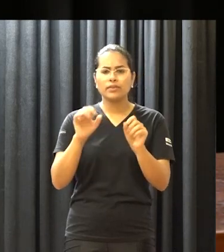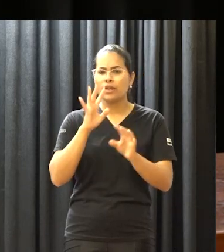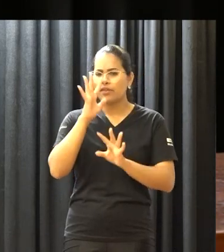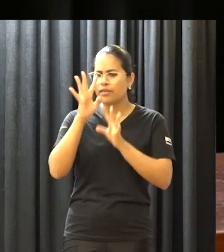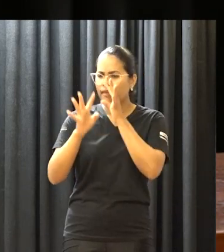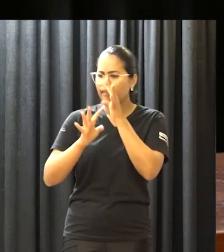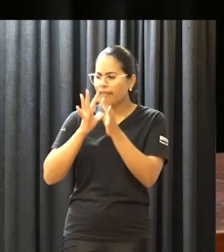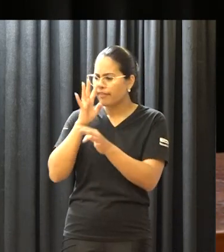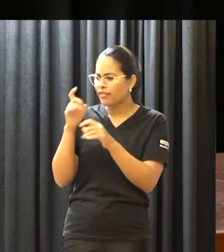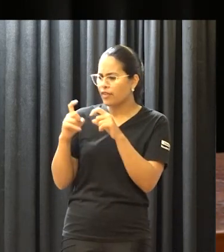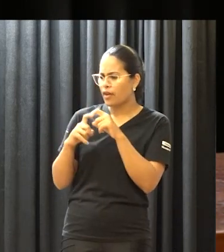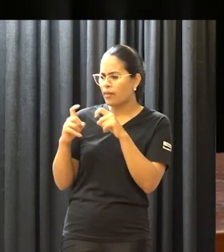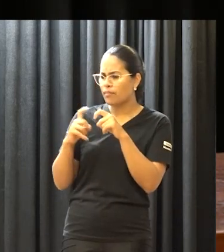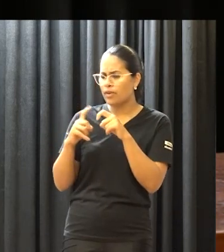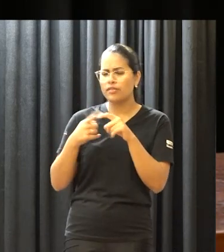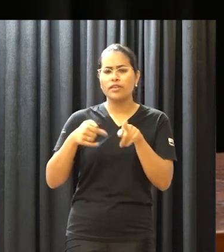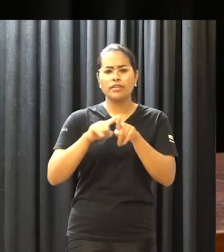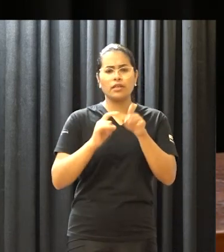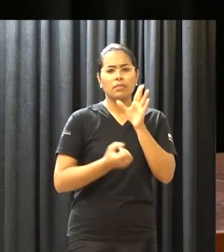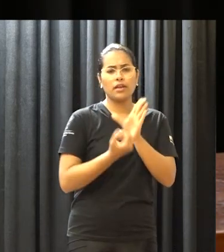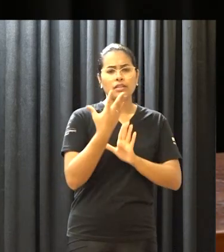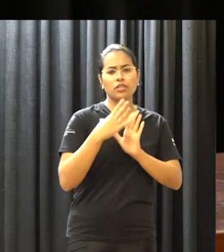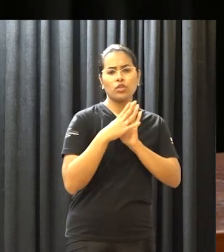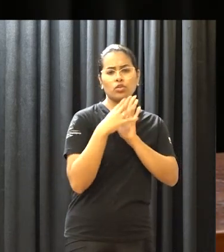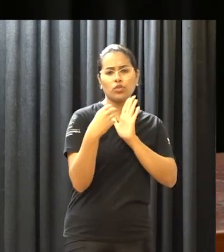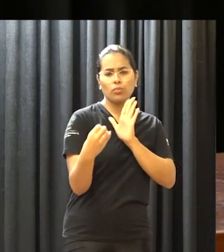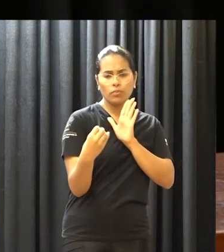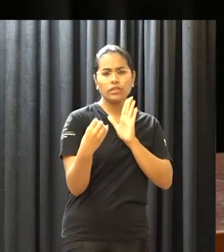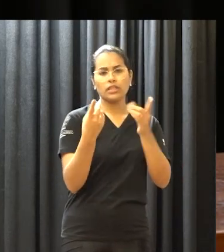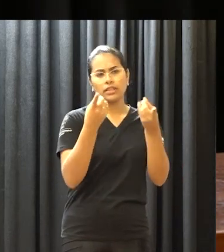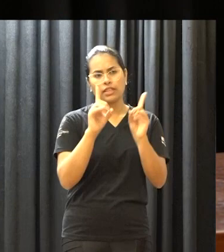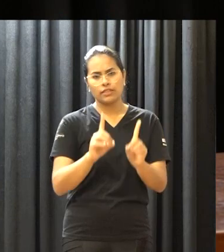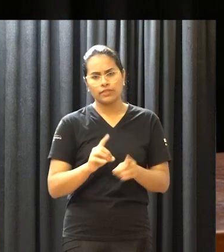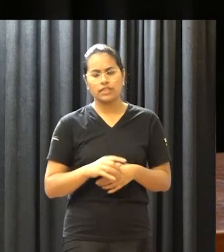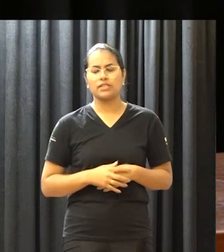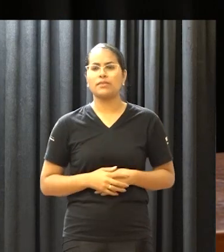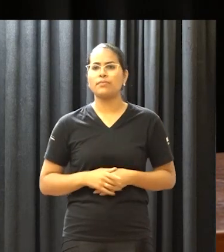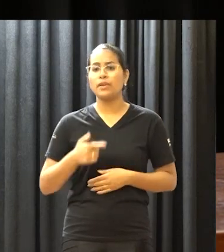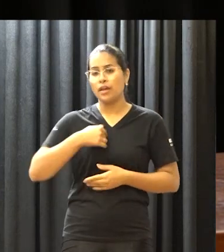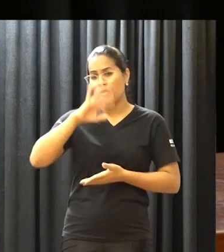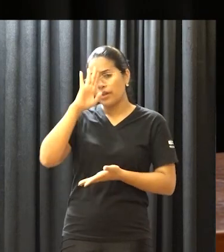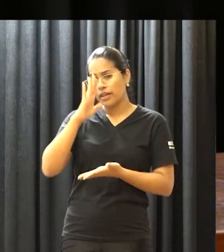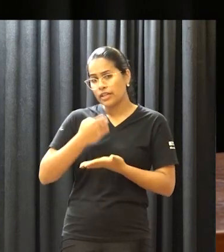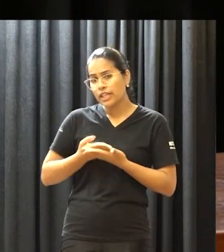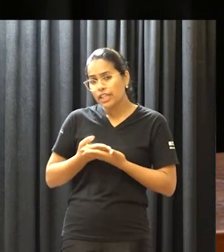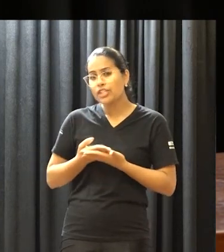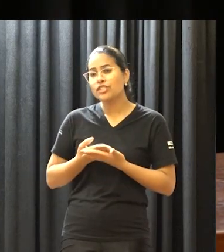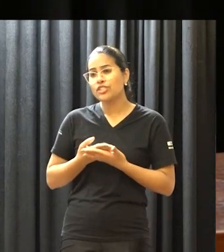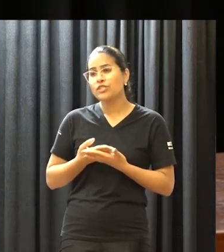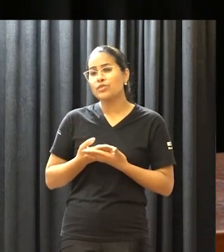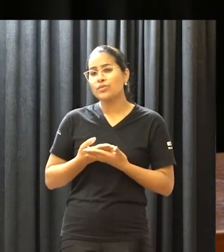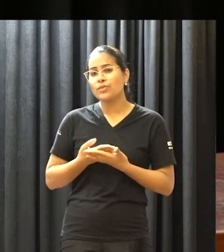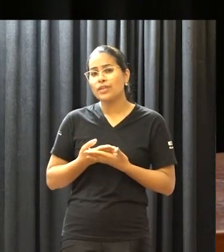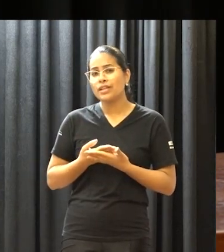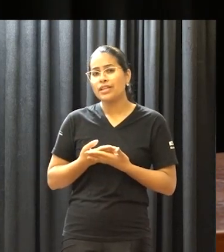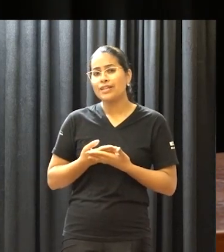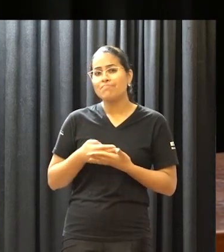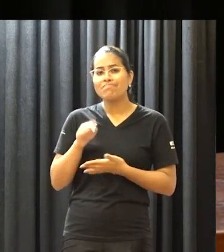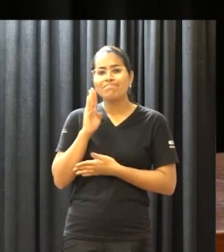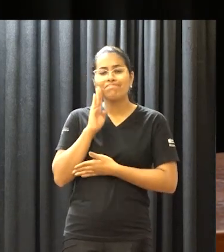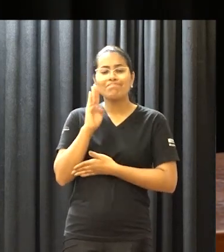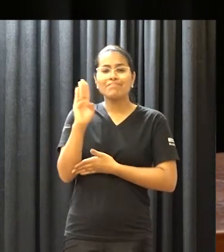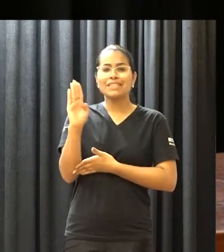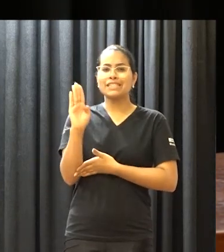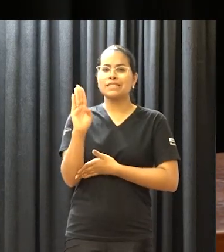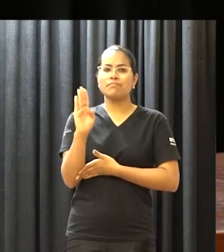médico e criação do modelo social da deficiência. E acho que esse foi... talvez o ponto que mais chamou a atenção, porque